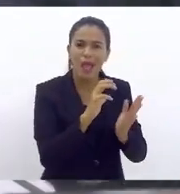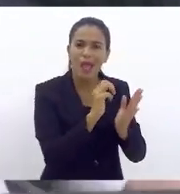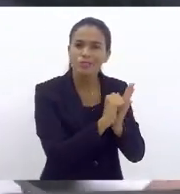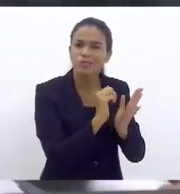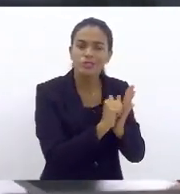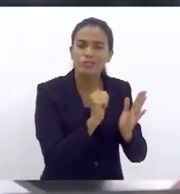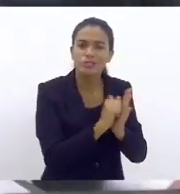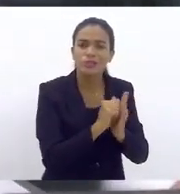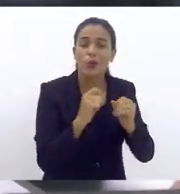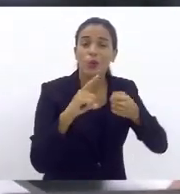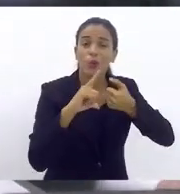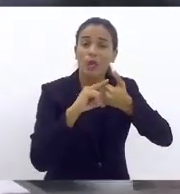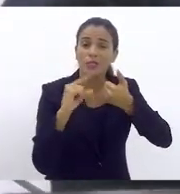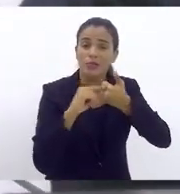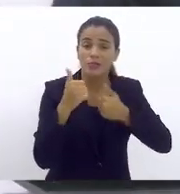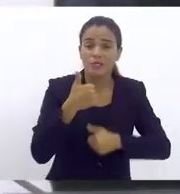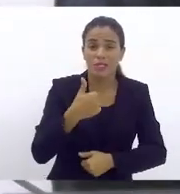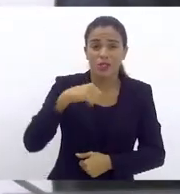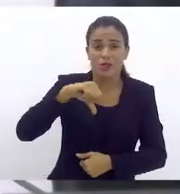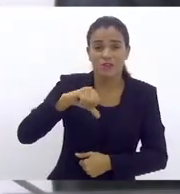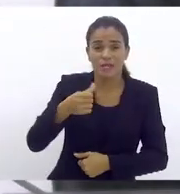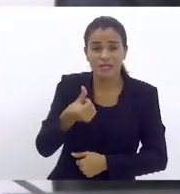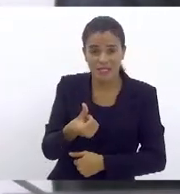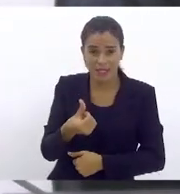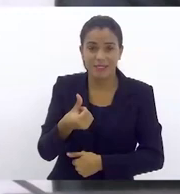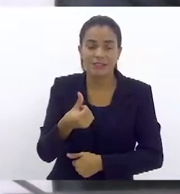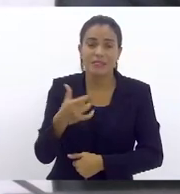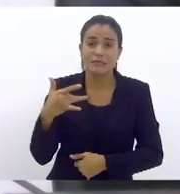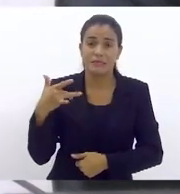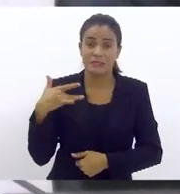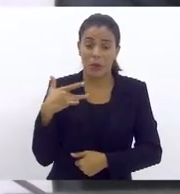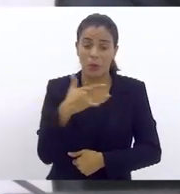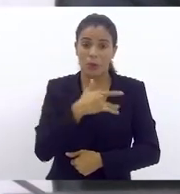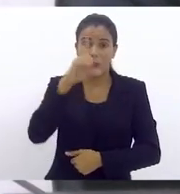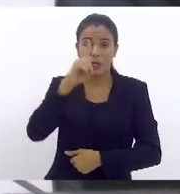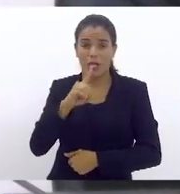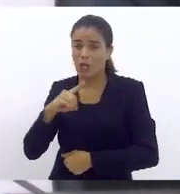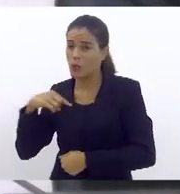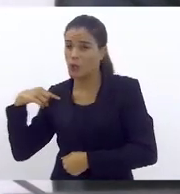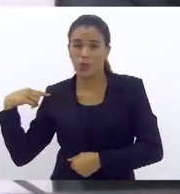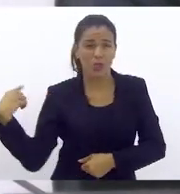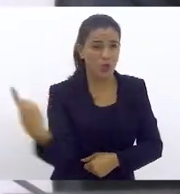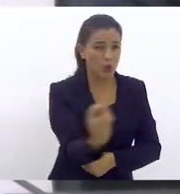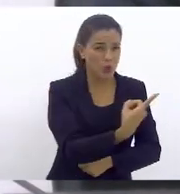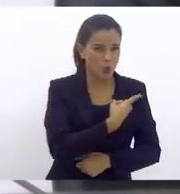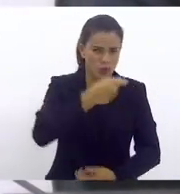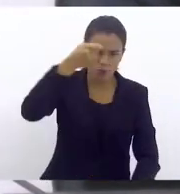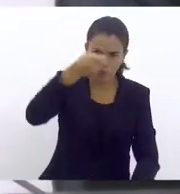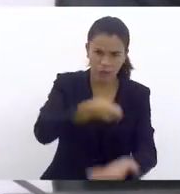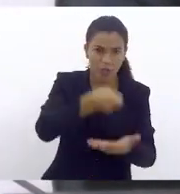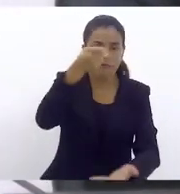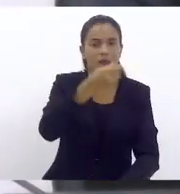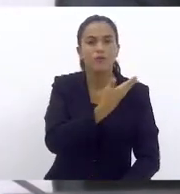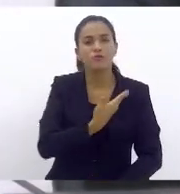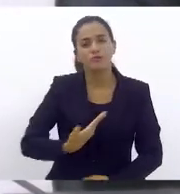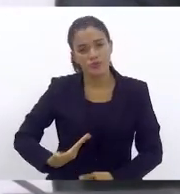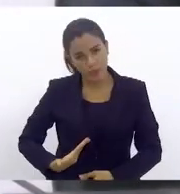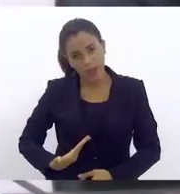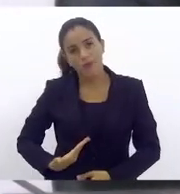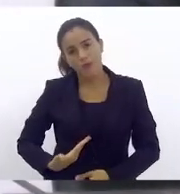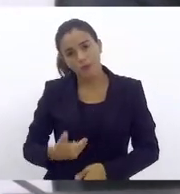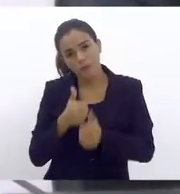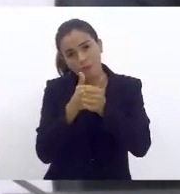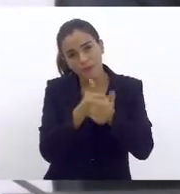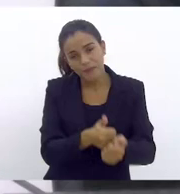196 da Constituição da Saúde como direito de todos e deveres do estado e o que se segue